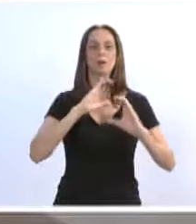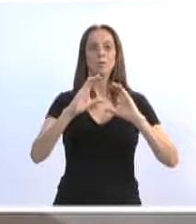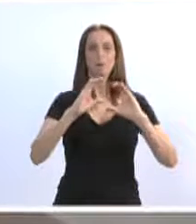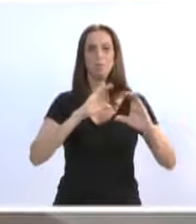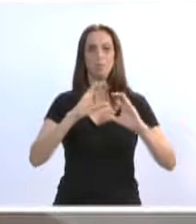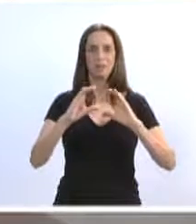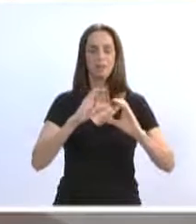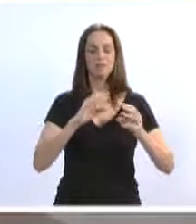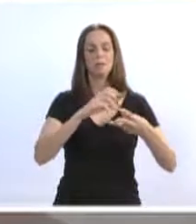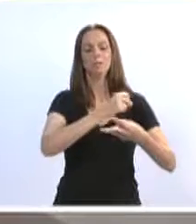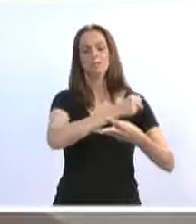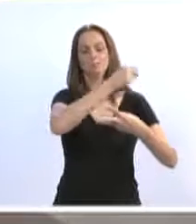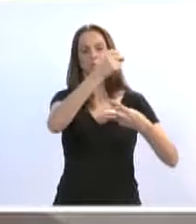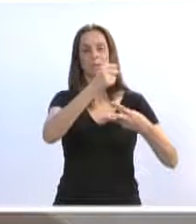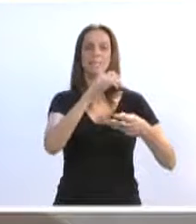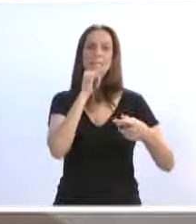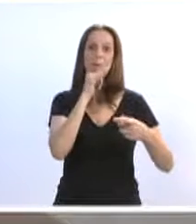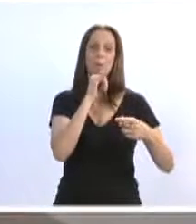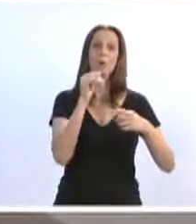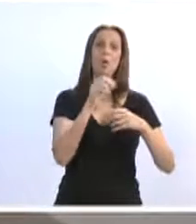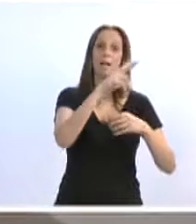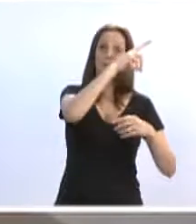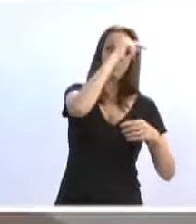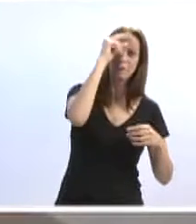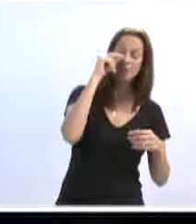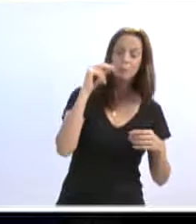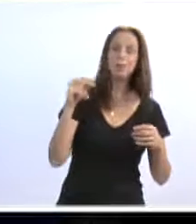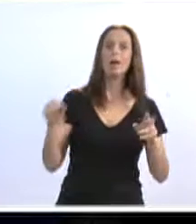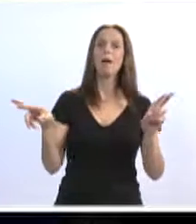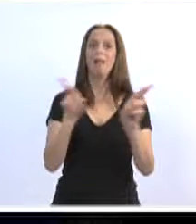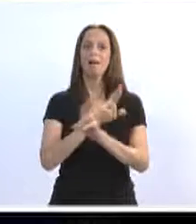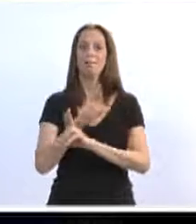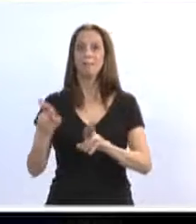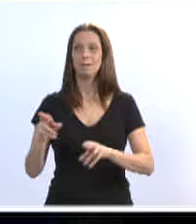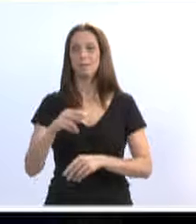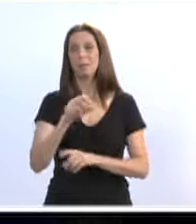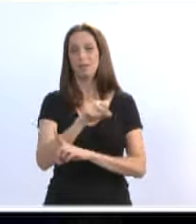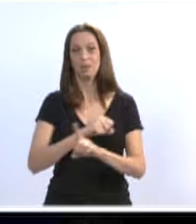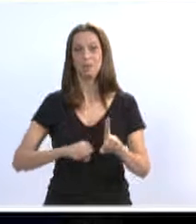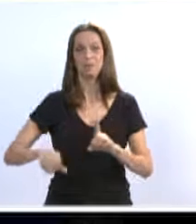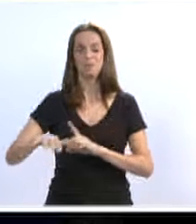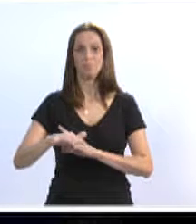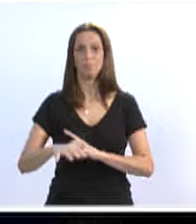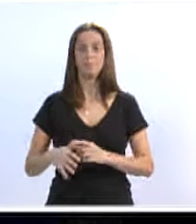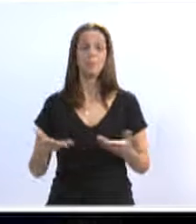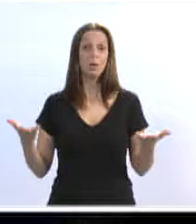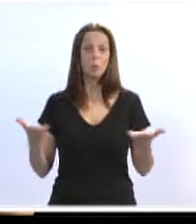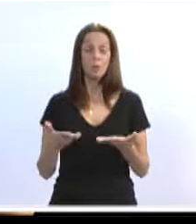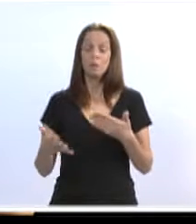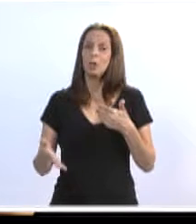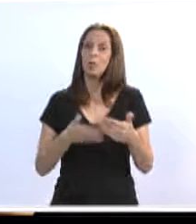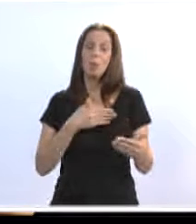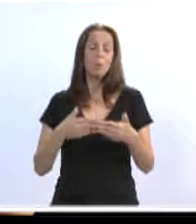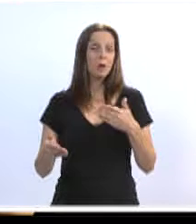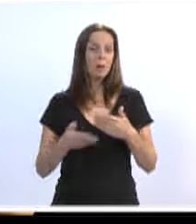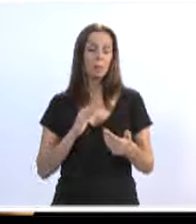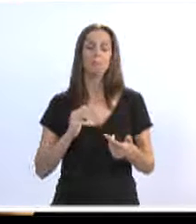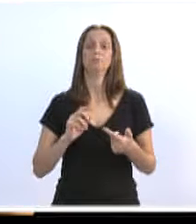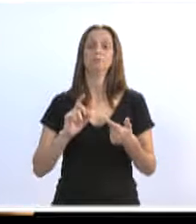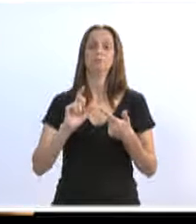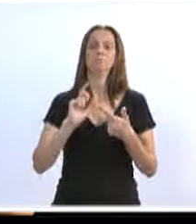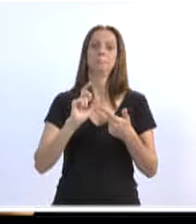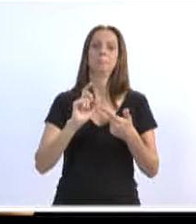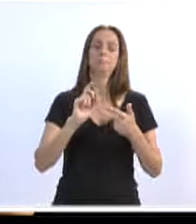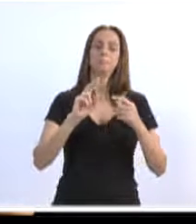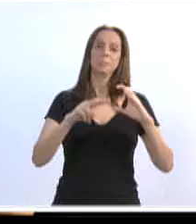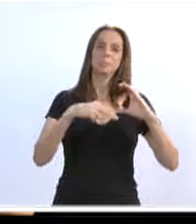dos poderes com a sociedade. É inadmissível nos dias de hoje que algum poder, seja ele o executivo,